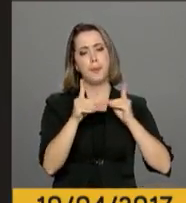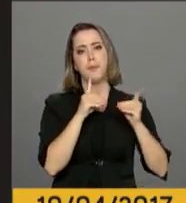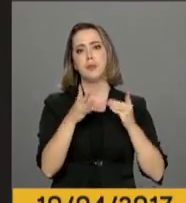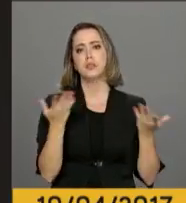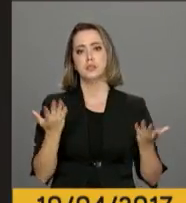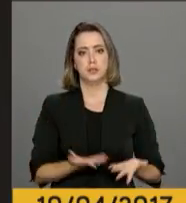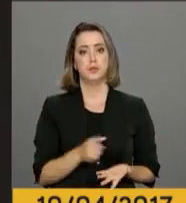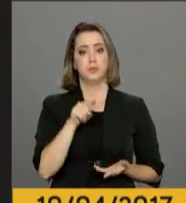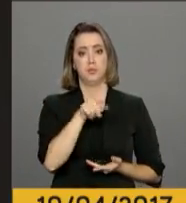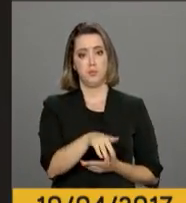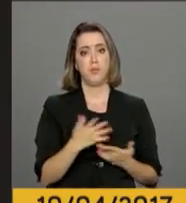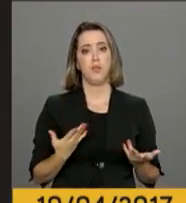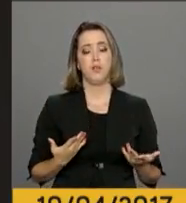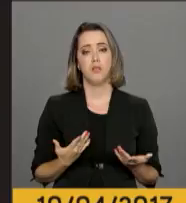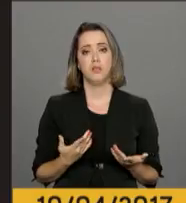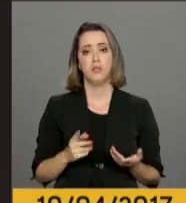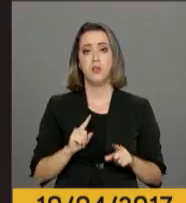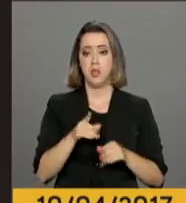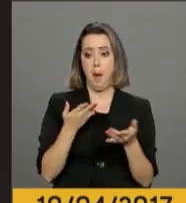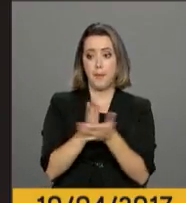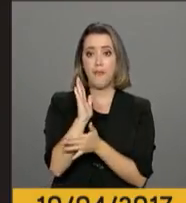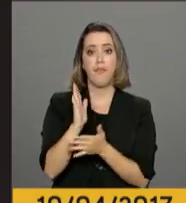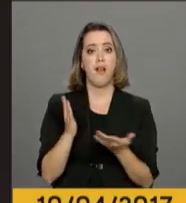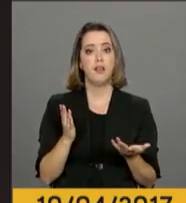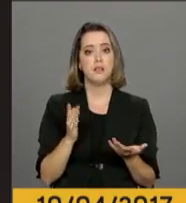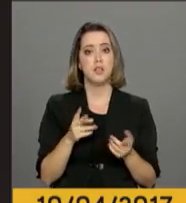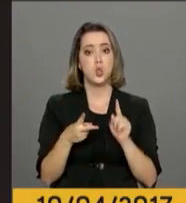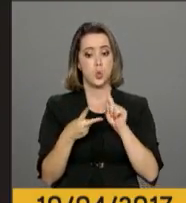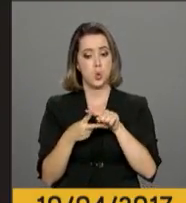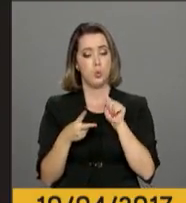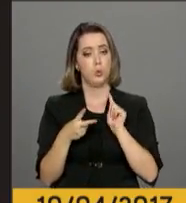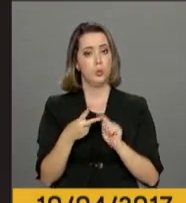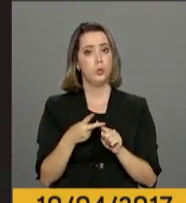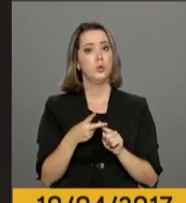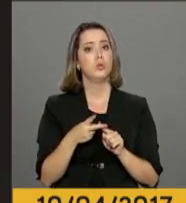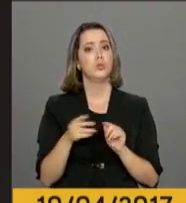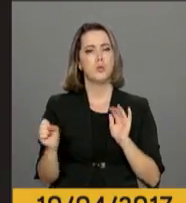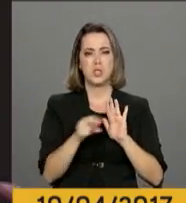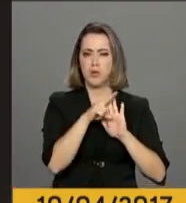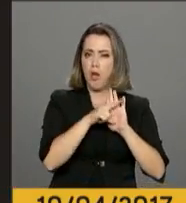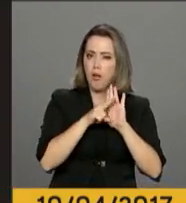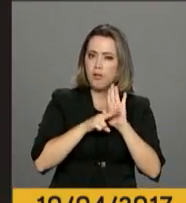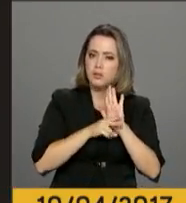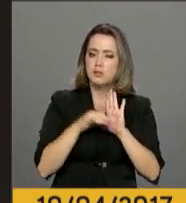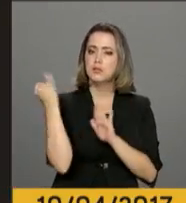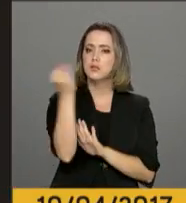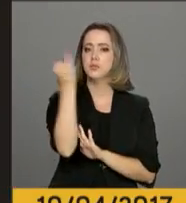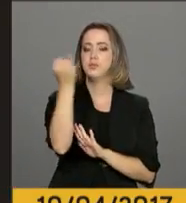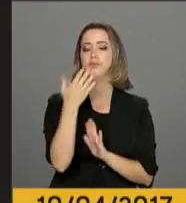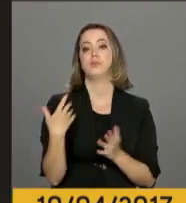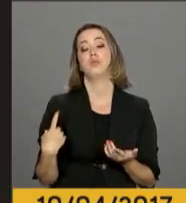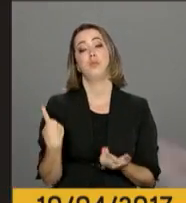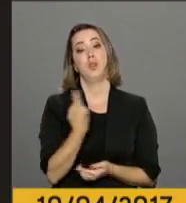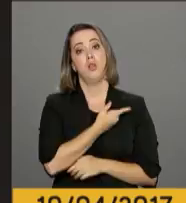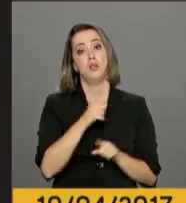debatida fora ao longo do tempo, e foi aprovada. Portanto, duas reformas fundamentais. Estamos fazendo agora